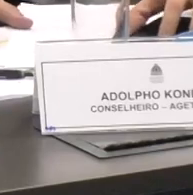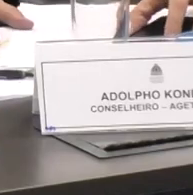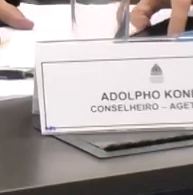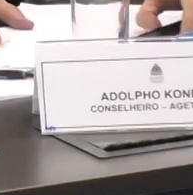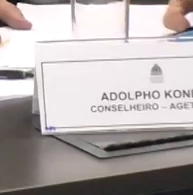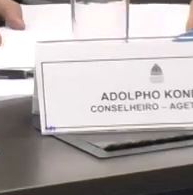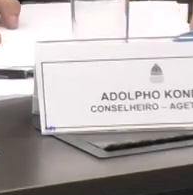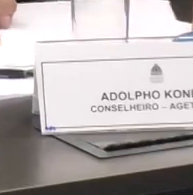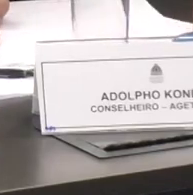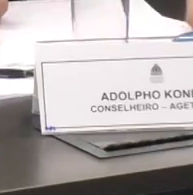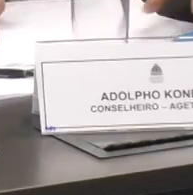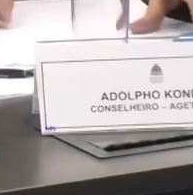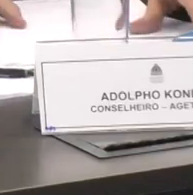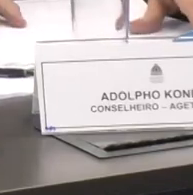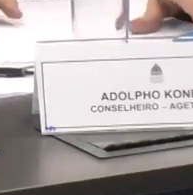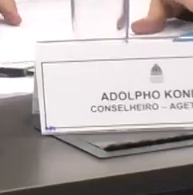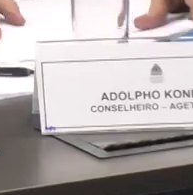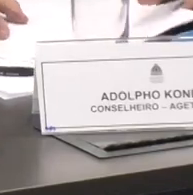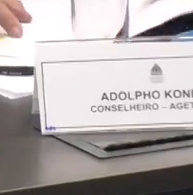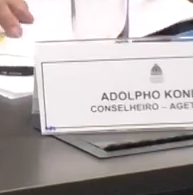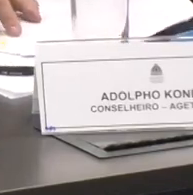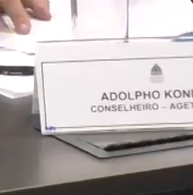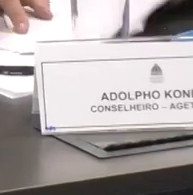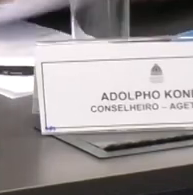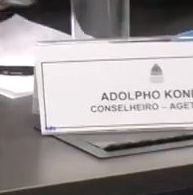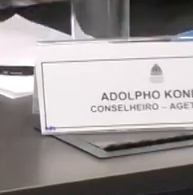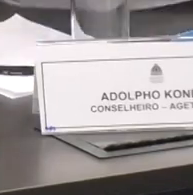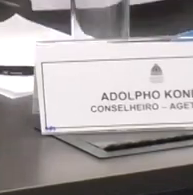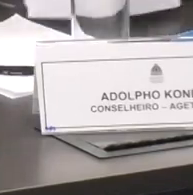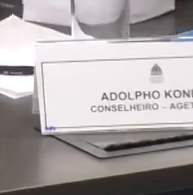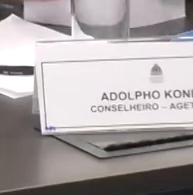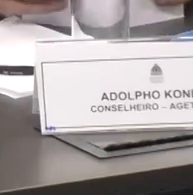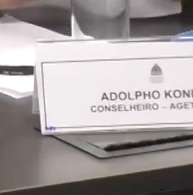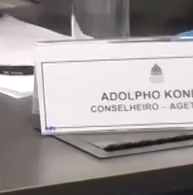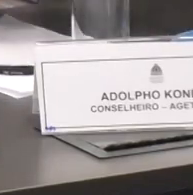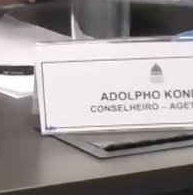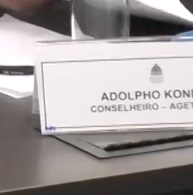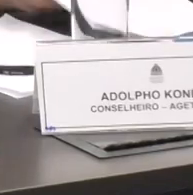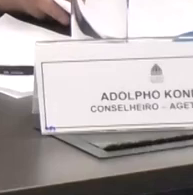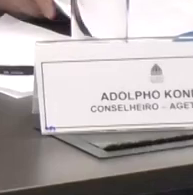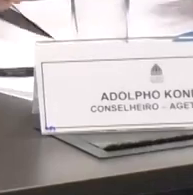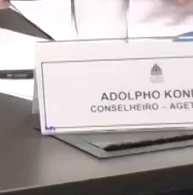triste1 anos sou um homem velho com 40 anos de vida pública